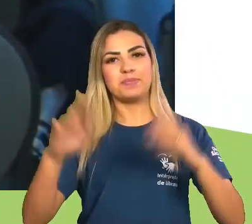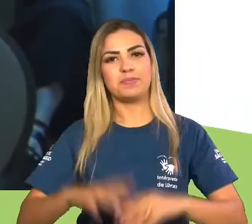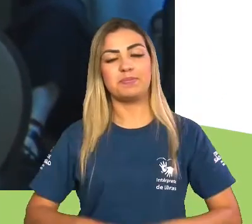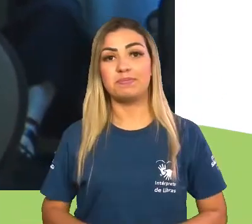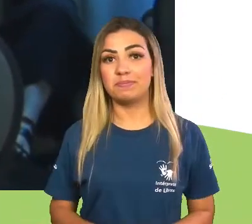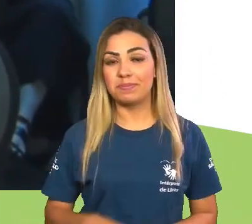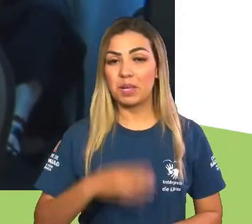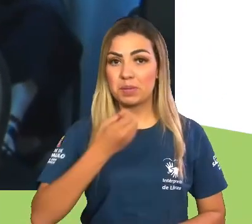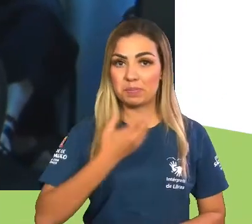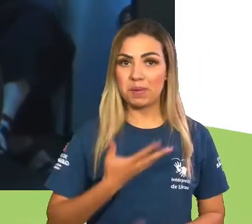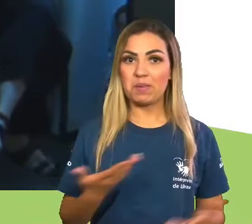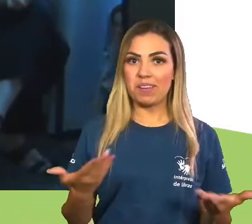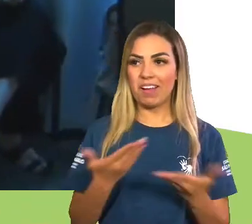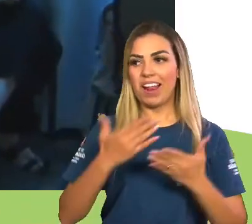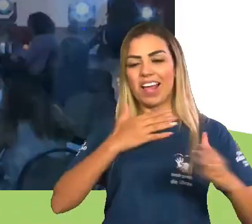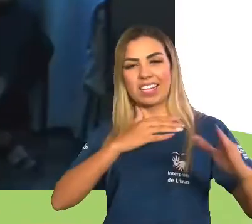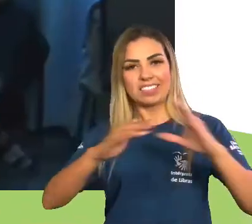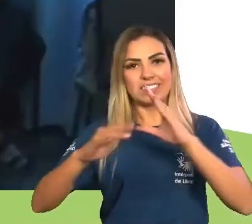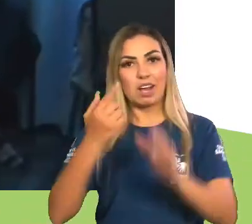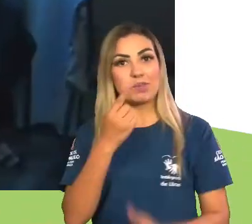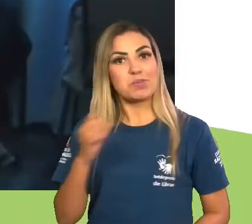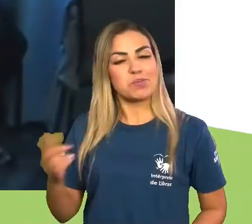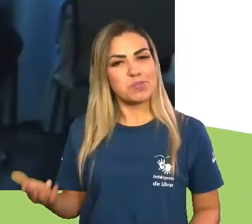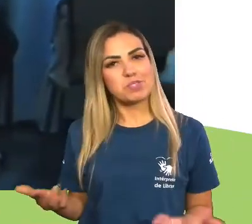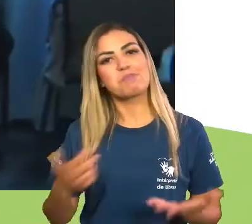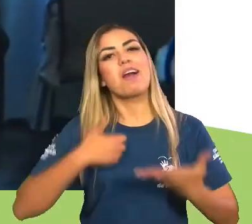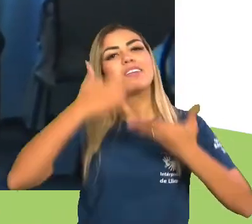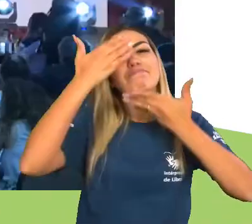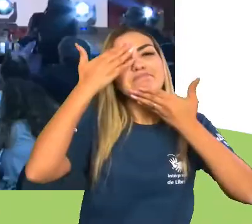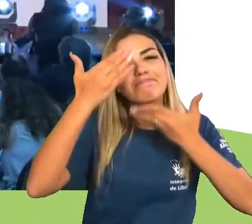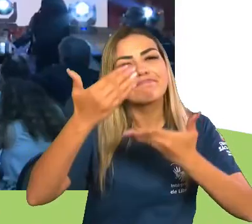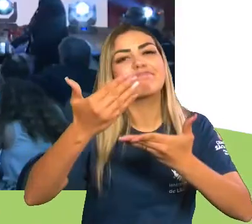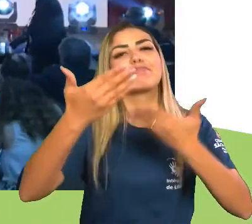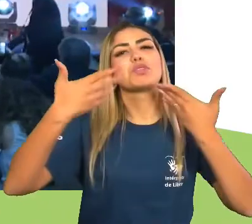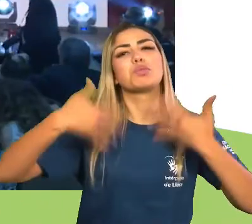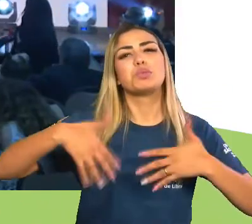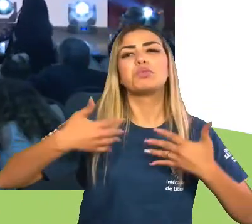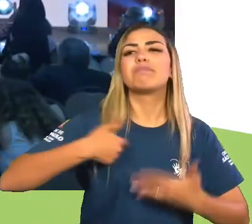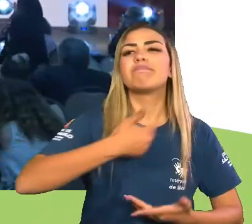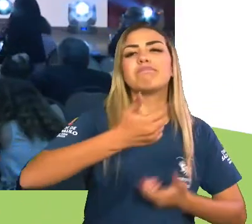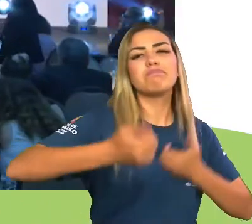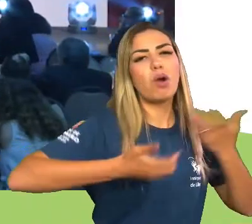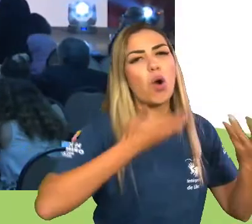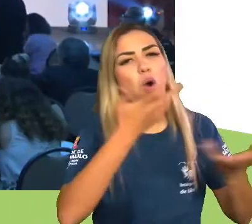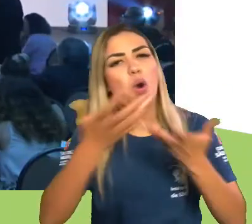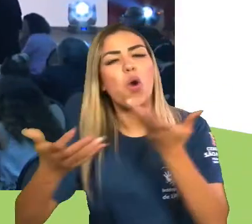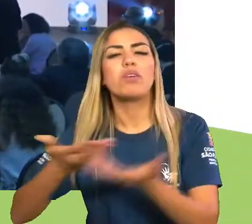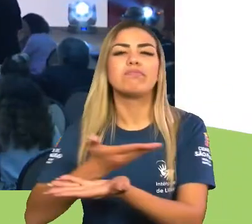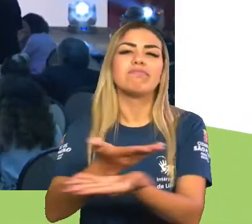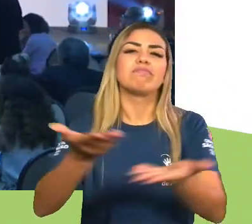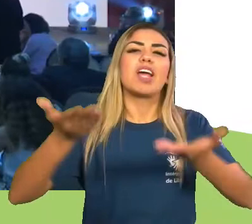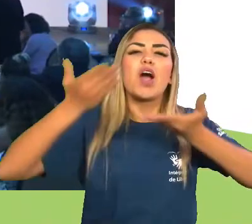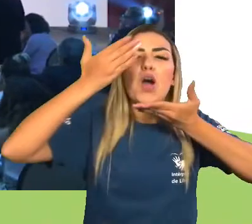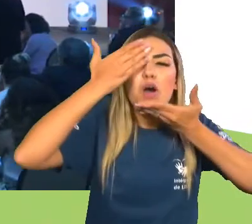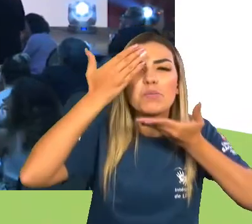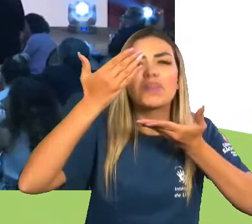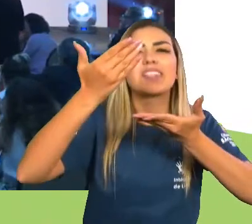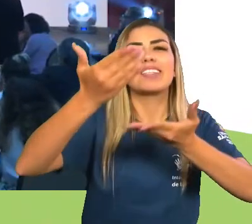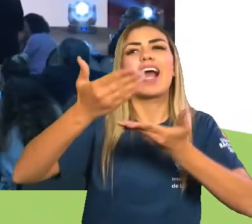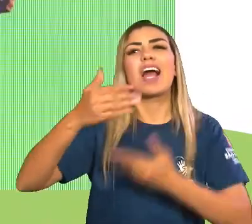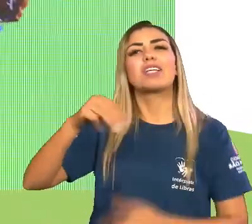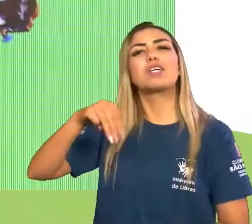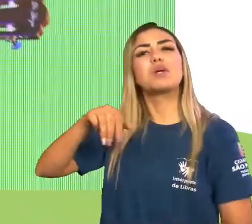E vou cantar a última música, agradecendo muito, oferecendo a todos vocês. Muito obrigado,